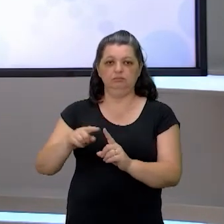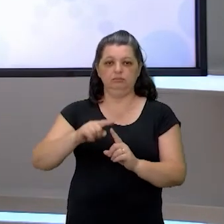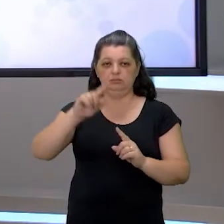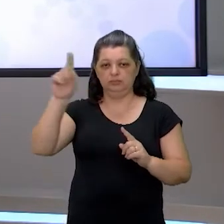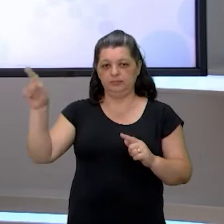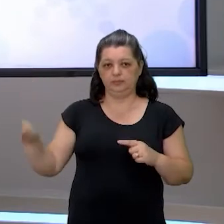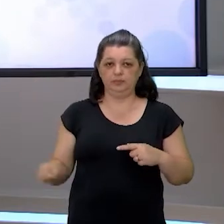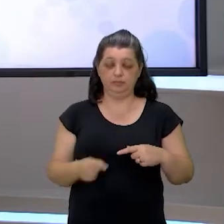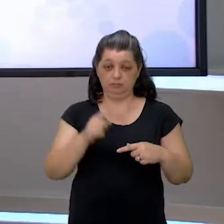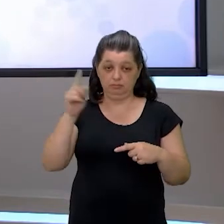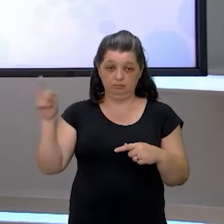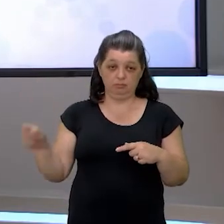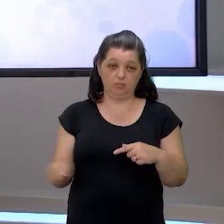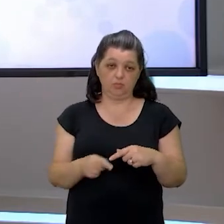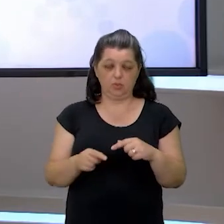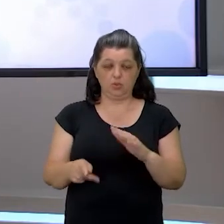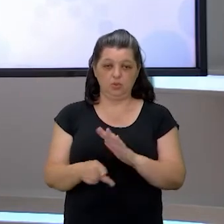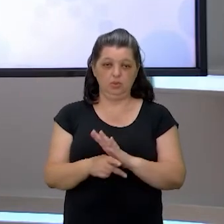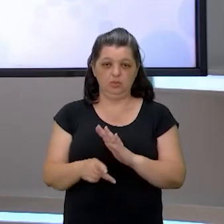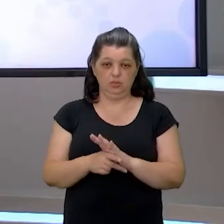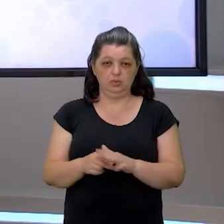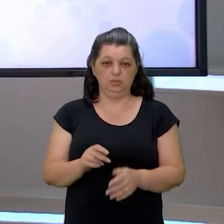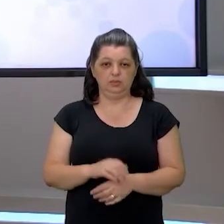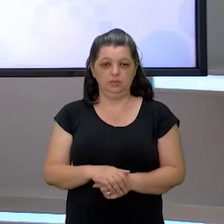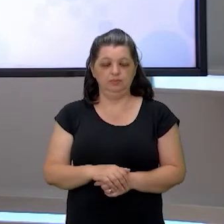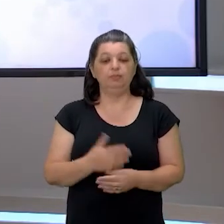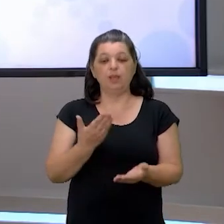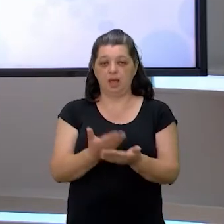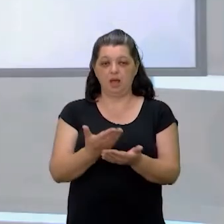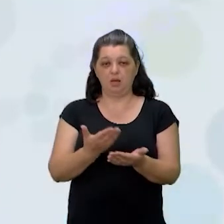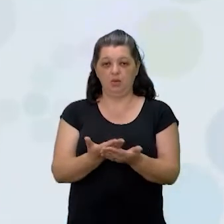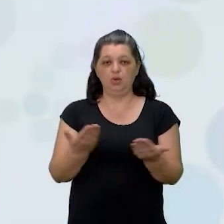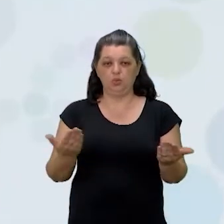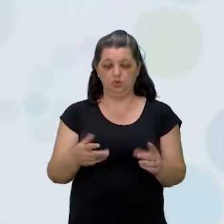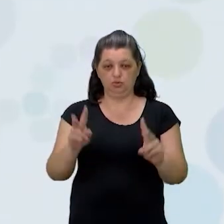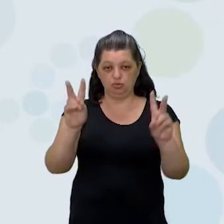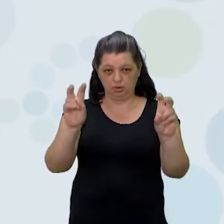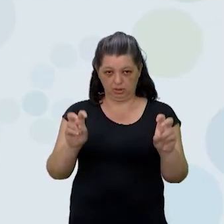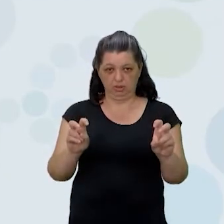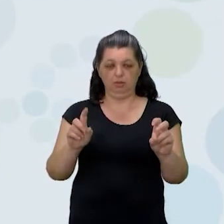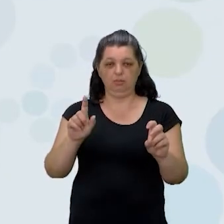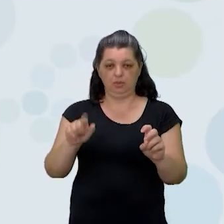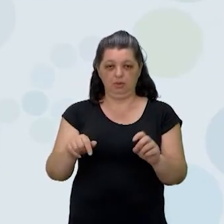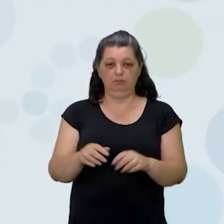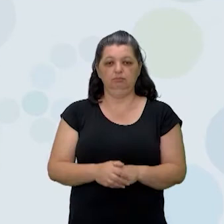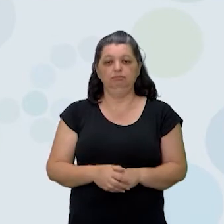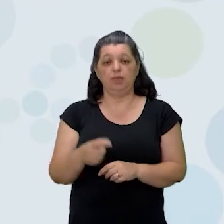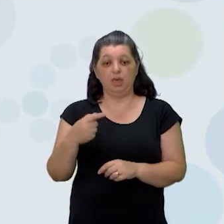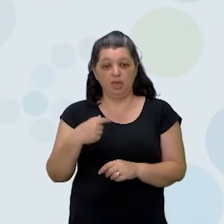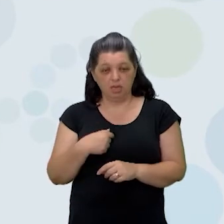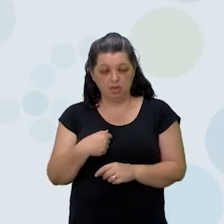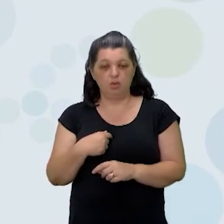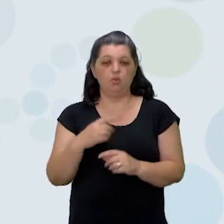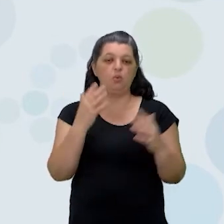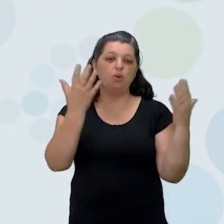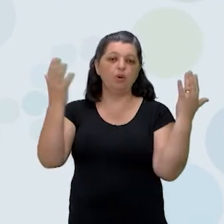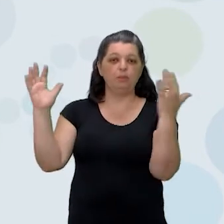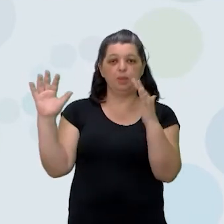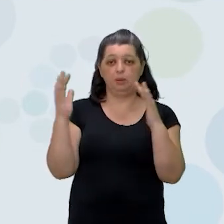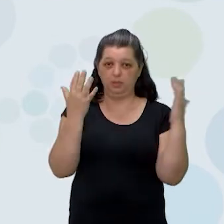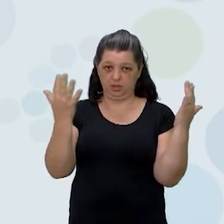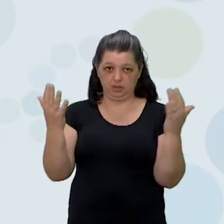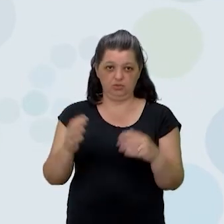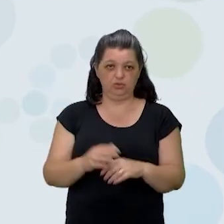né? Então, aí, para vocês, a nossa aula de hoje, o título da nossa aula é o Eu e o Meio